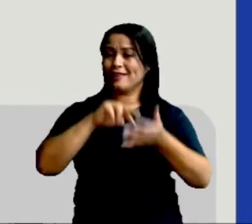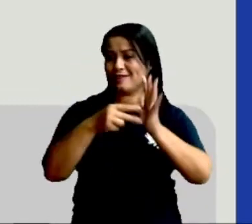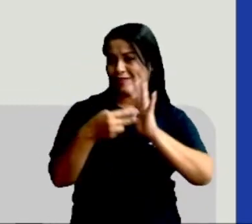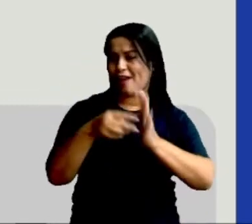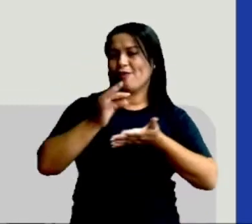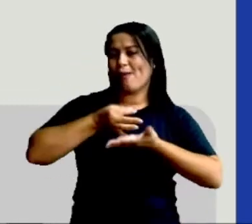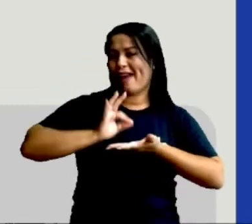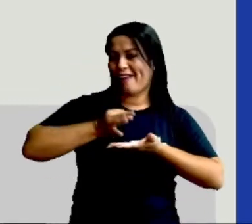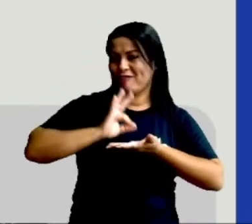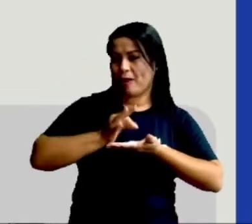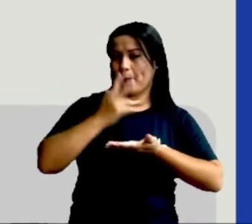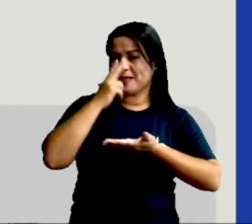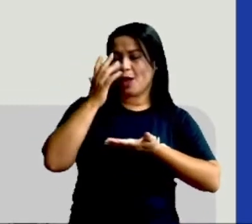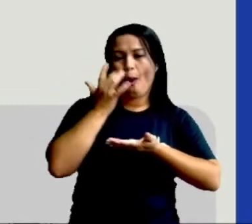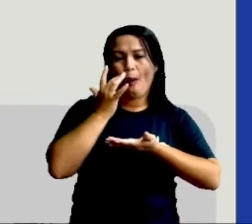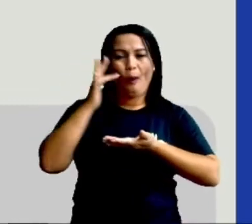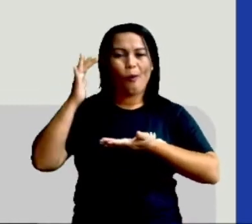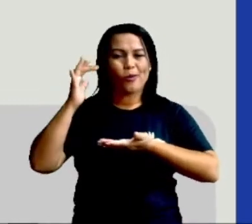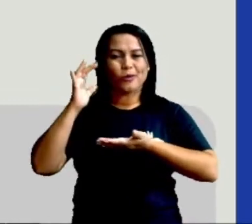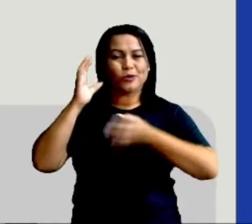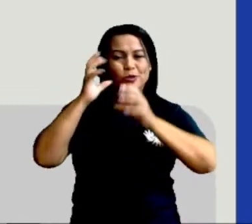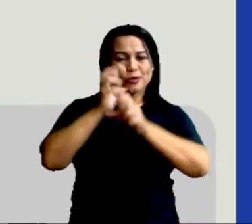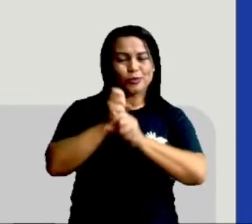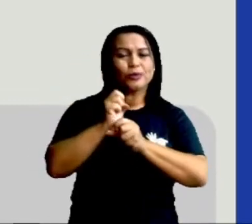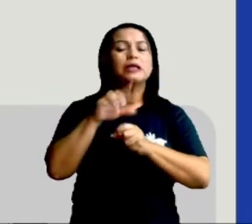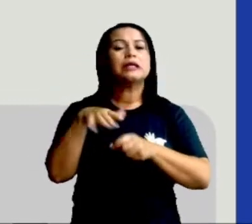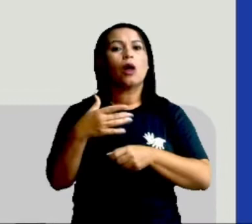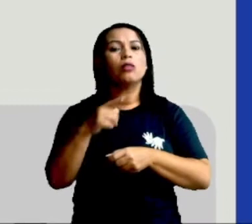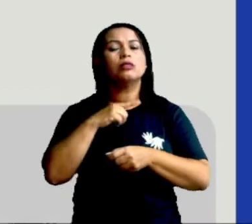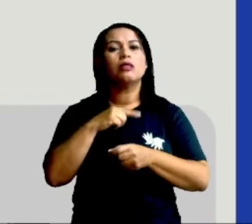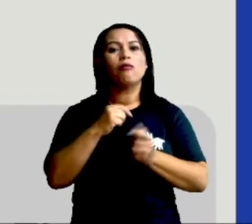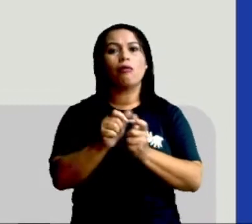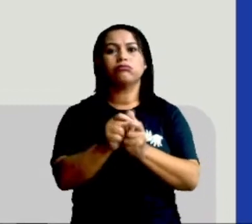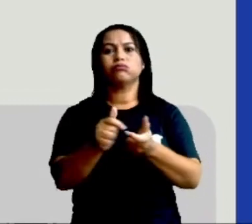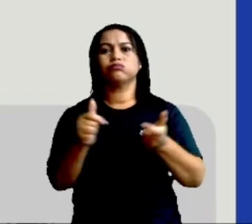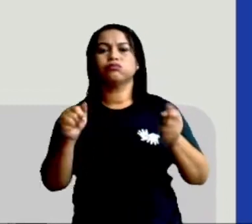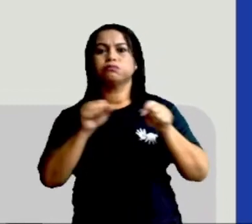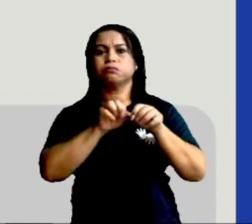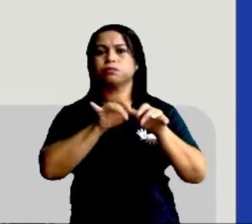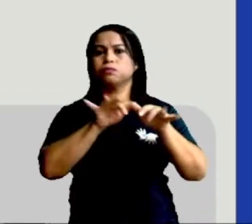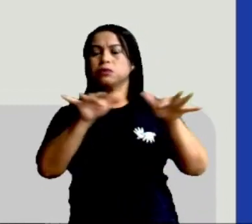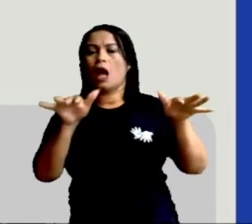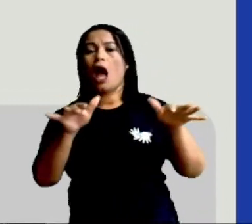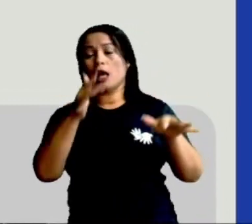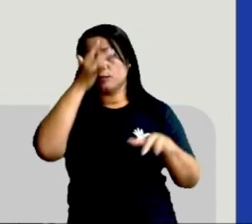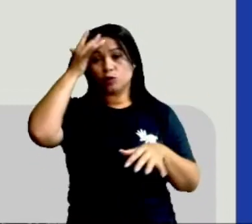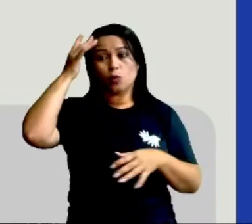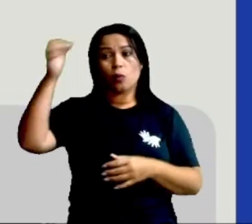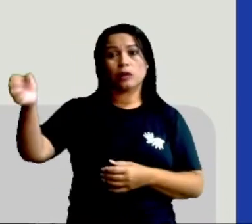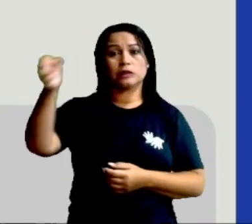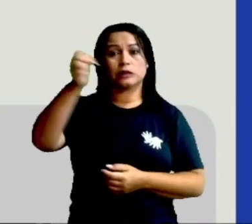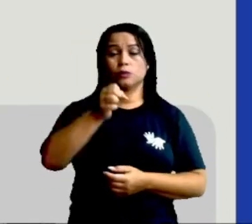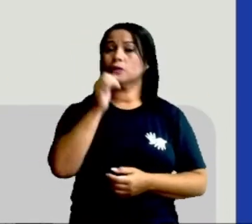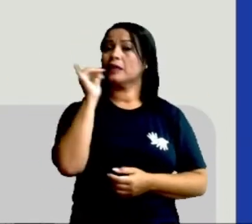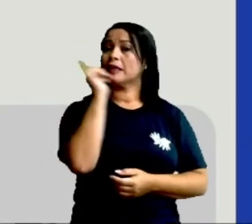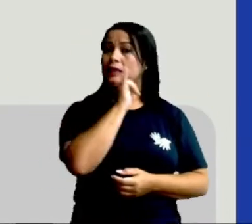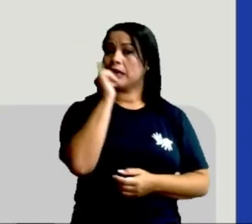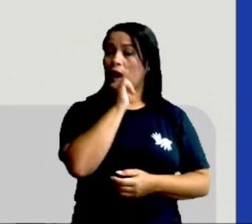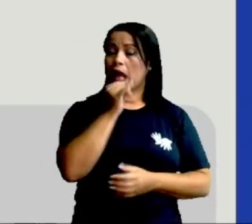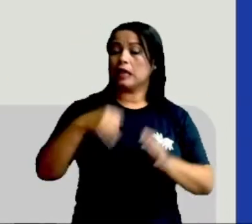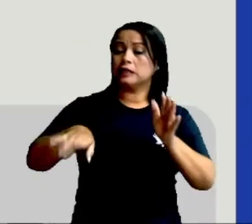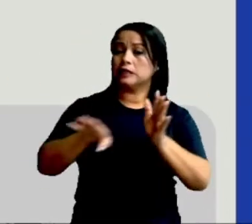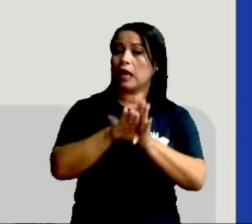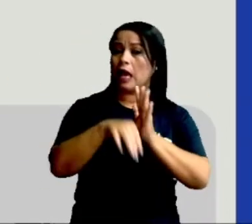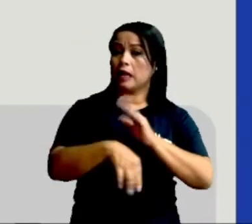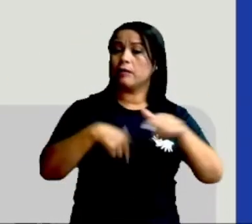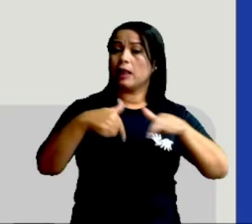fazendas se espalharam, a produção exportadora cresceu, os imigrantes, principalmente os italianos, vieram para trabalhar nas